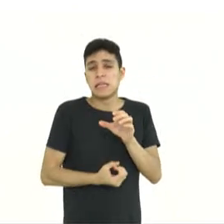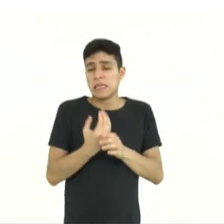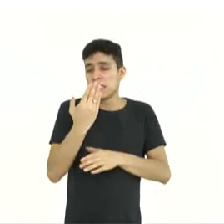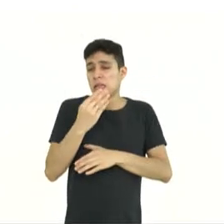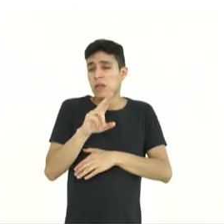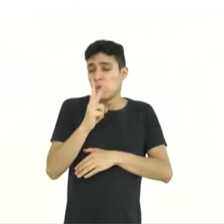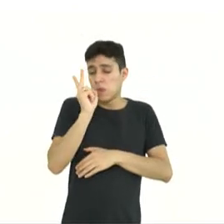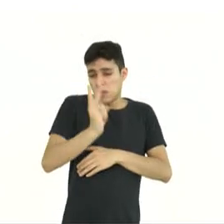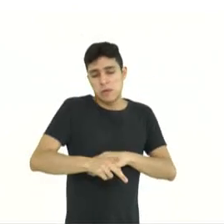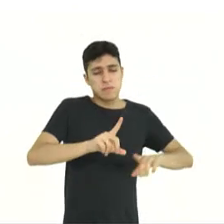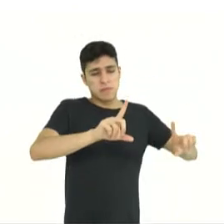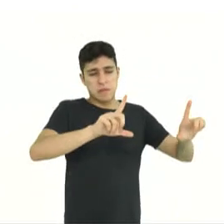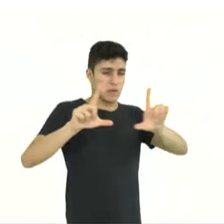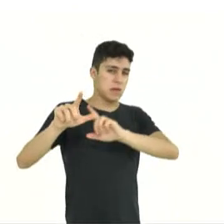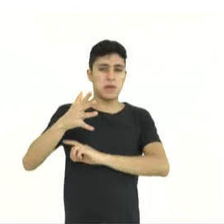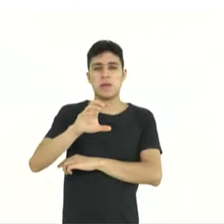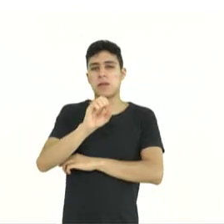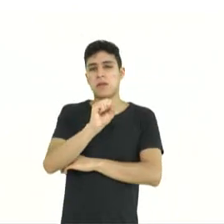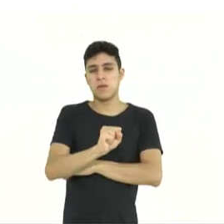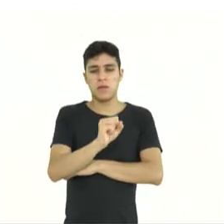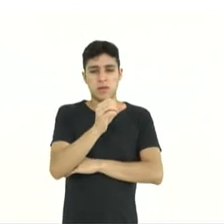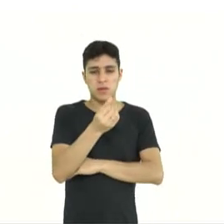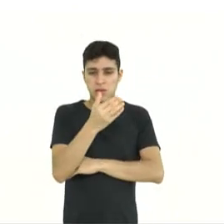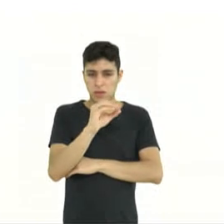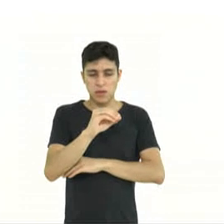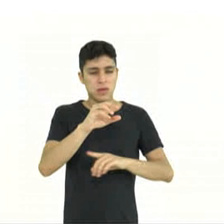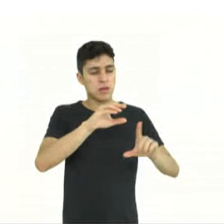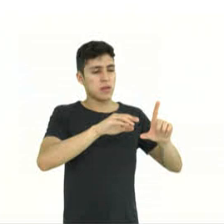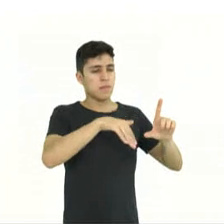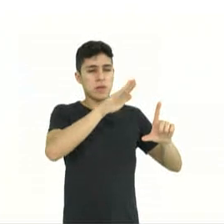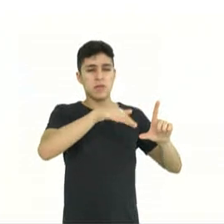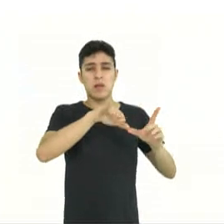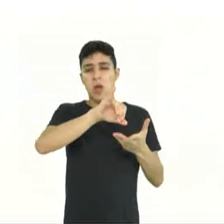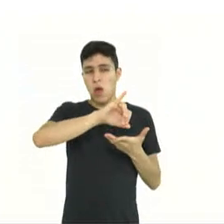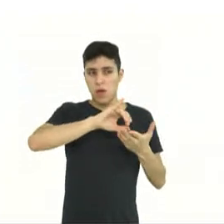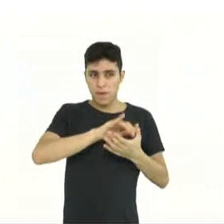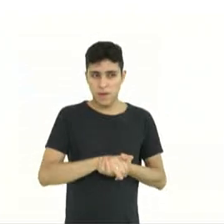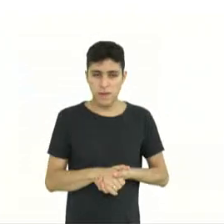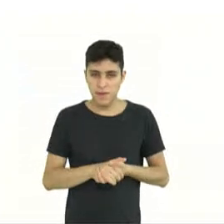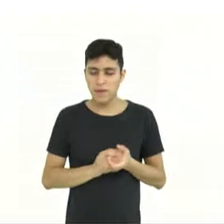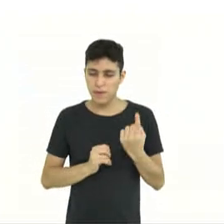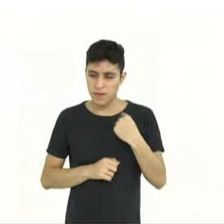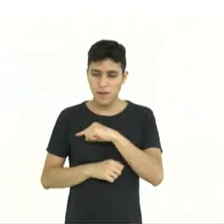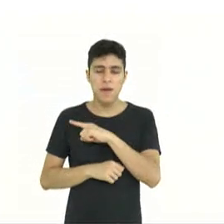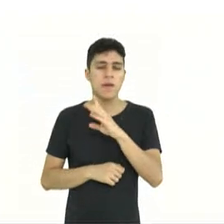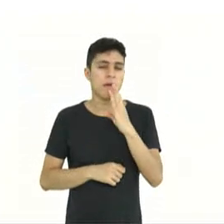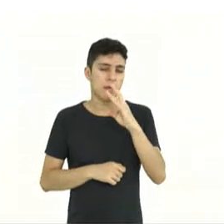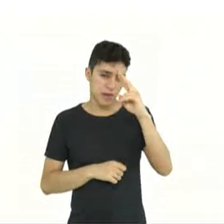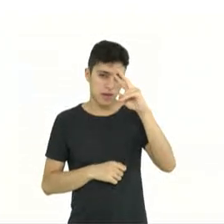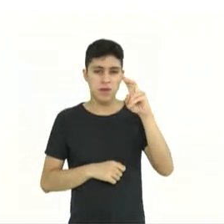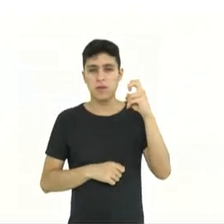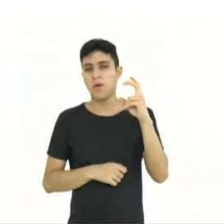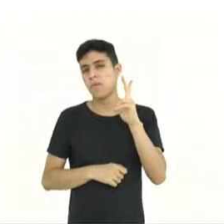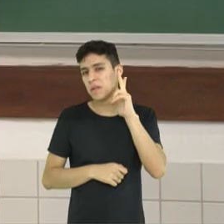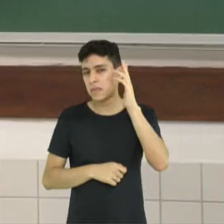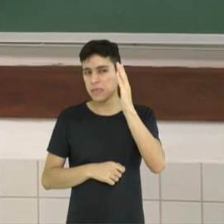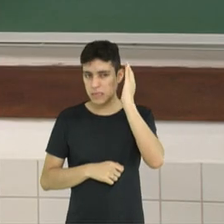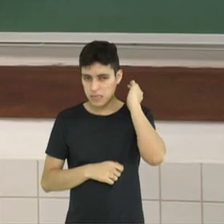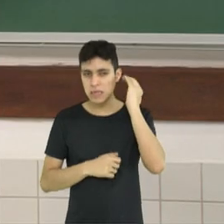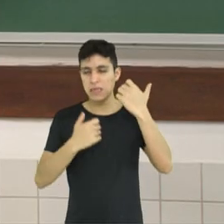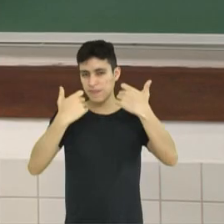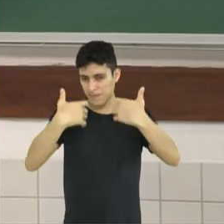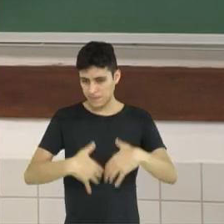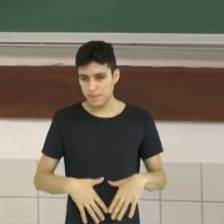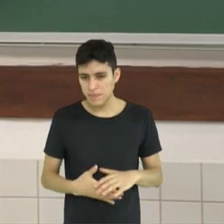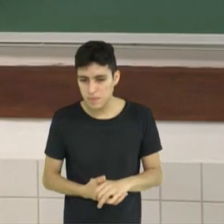duas mil obras incluindo cerca de 860 pinturas a óleo a gente lembra da história da orelha dele que a gente contou